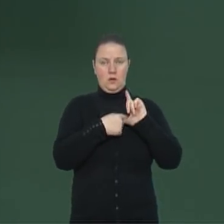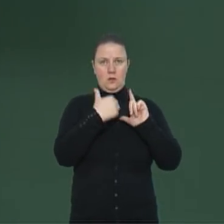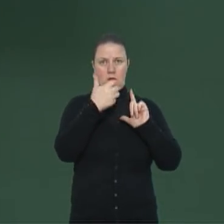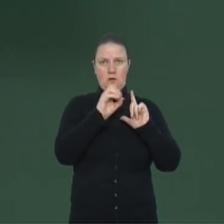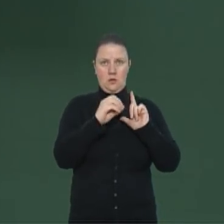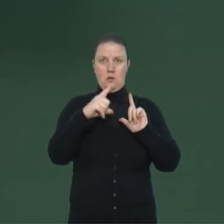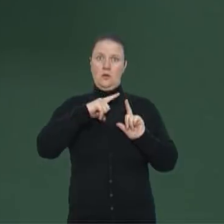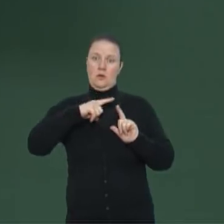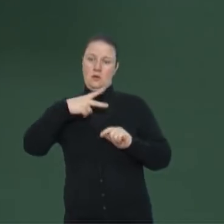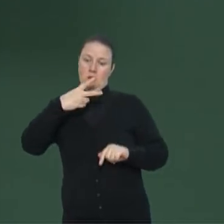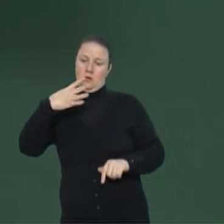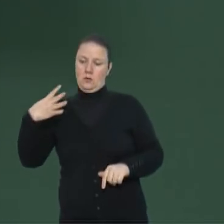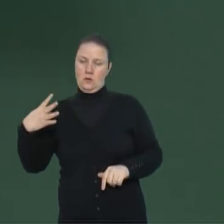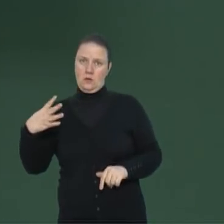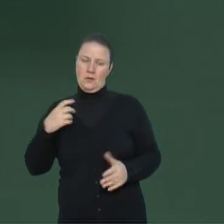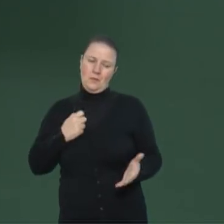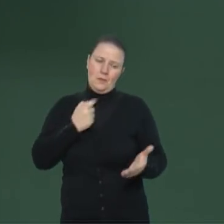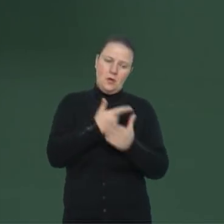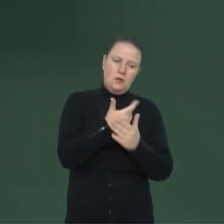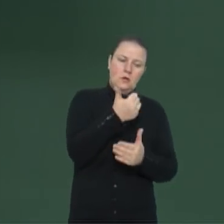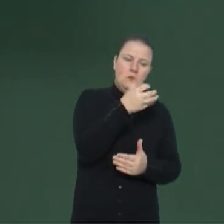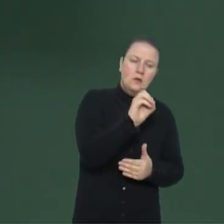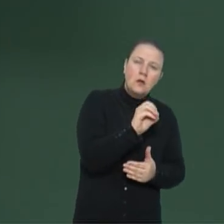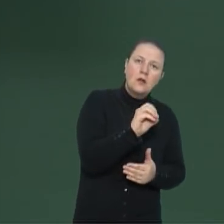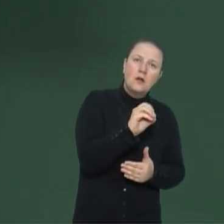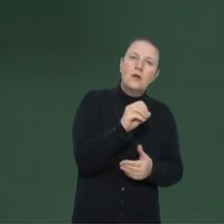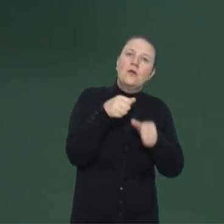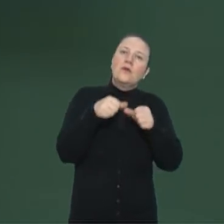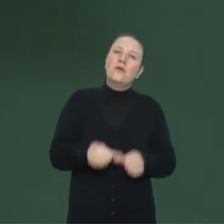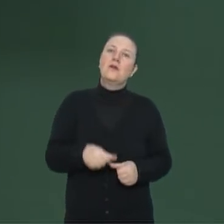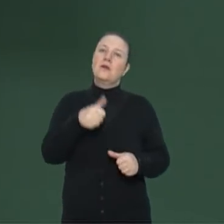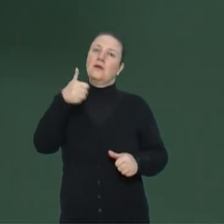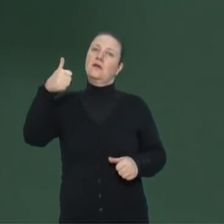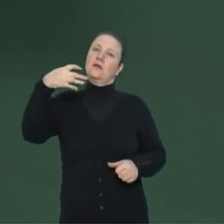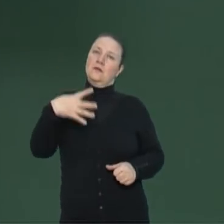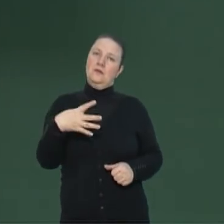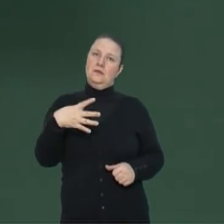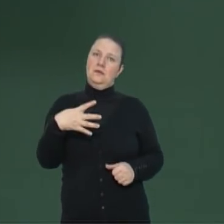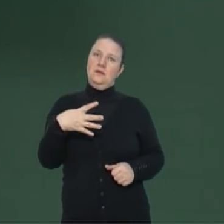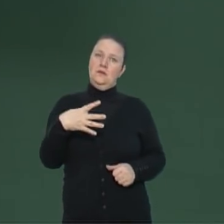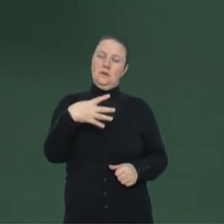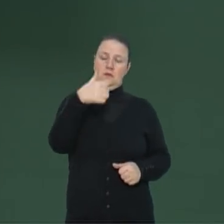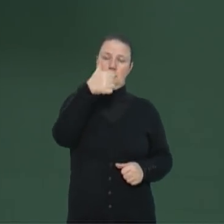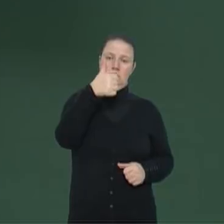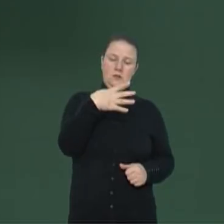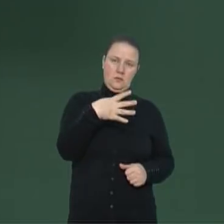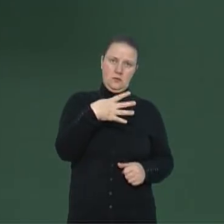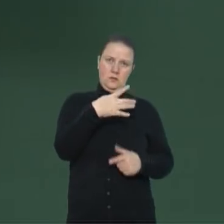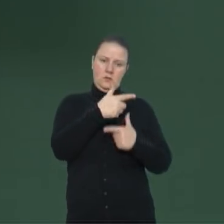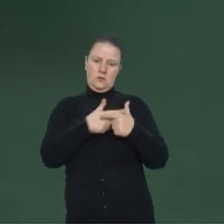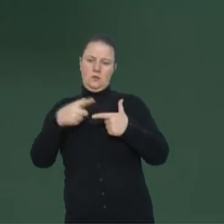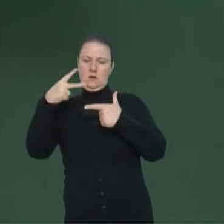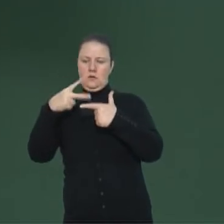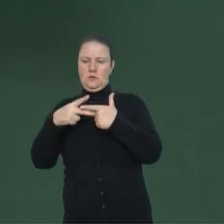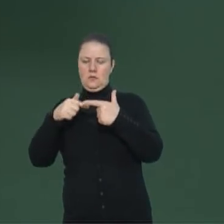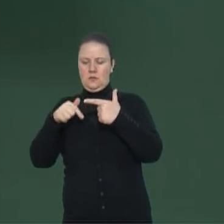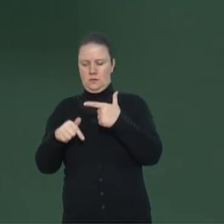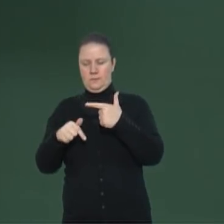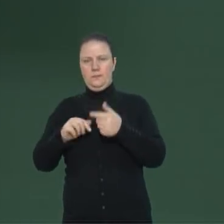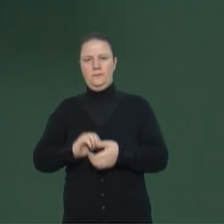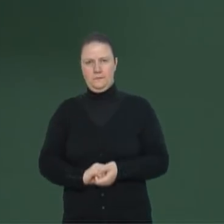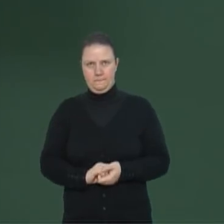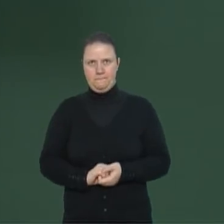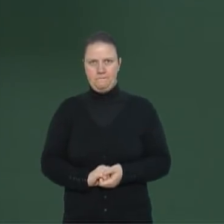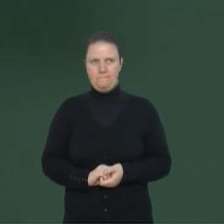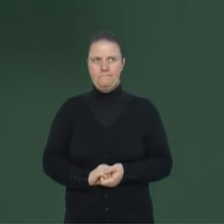24. Pago os 10 que estou devendo, ainda me sobra 14. 14 divididos por 2 é 7. No outro